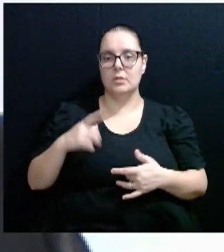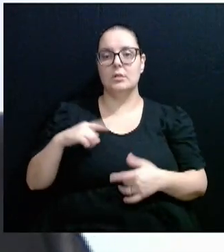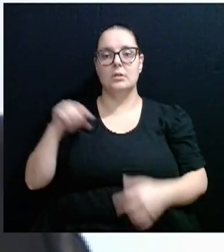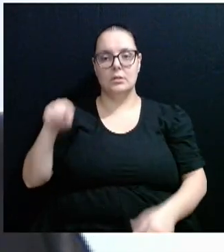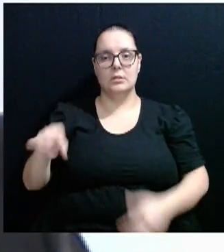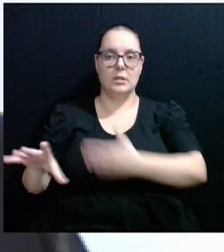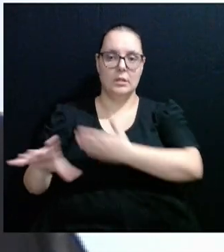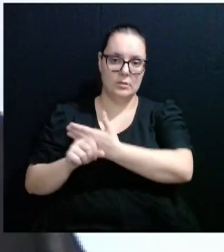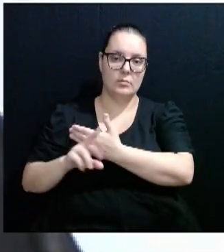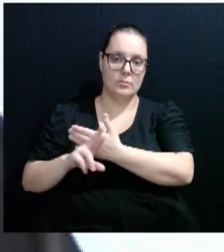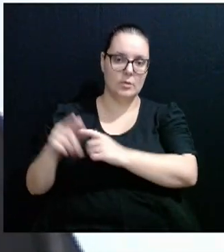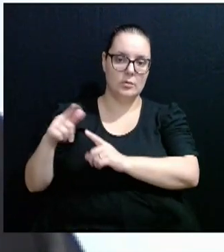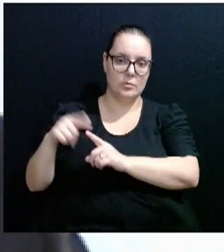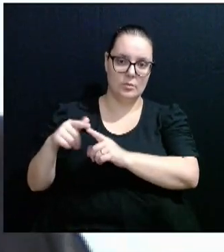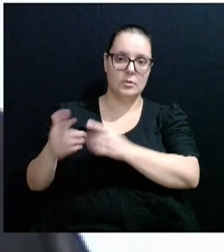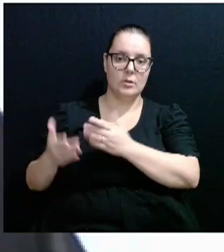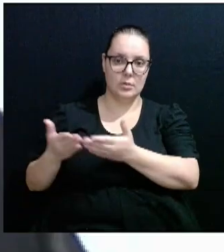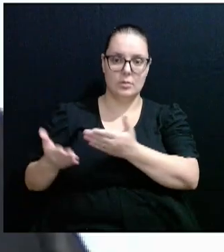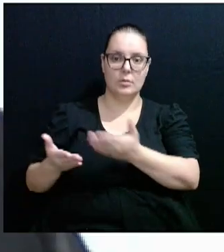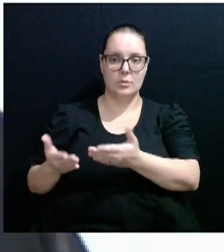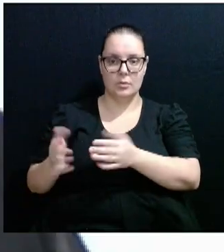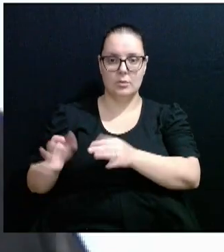ouvidoria que trata de coberturas